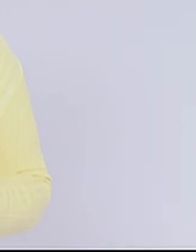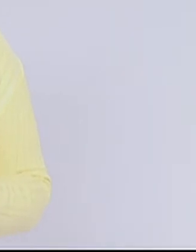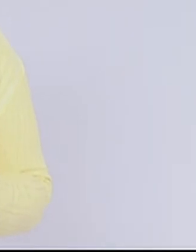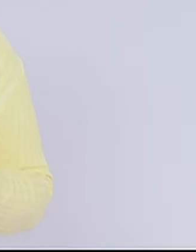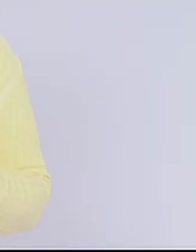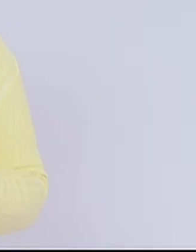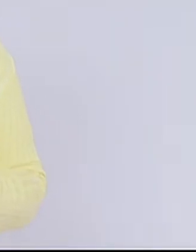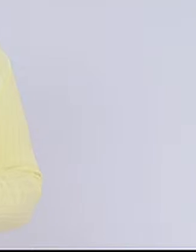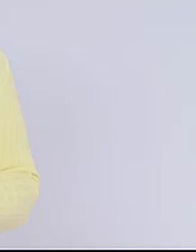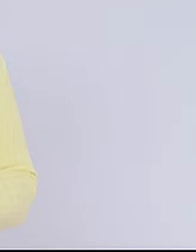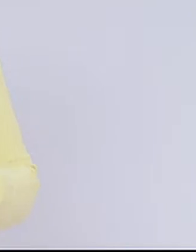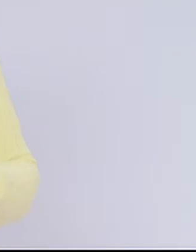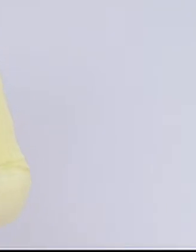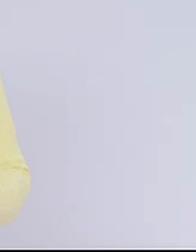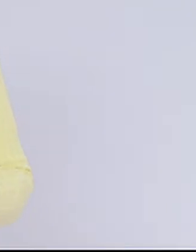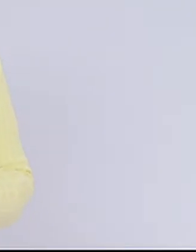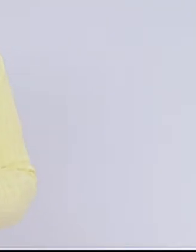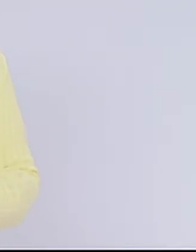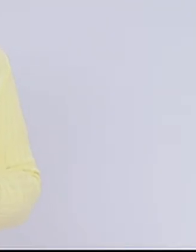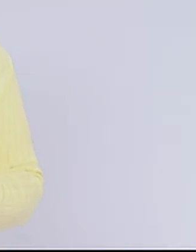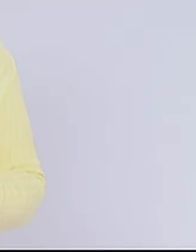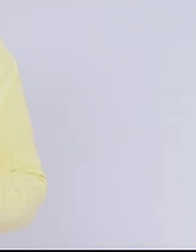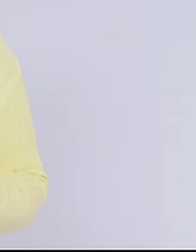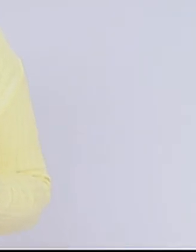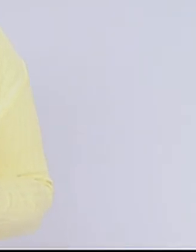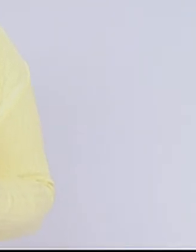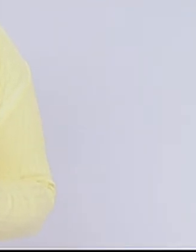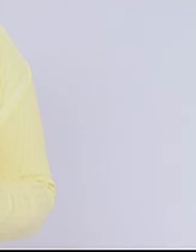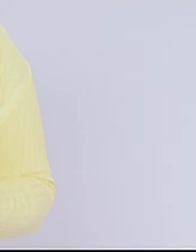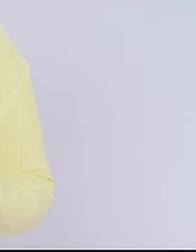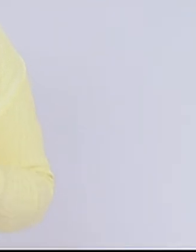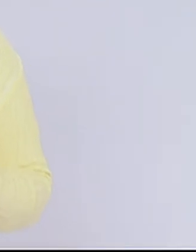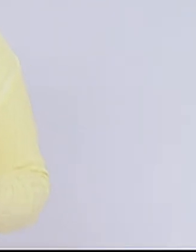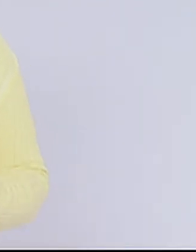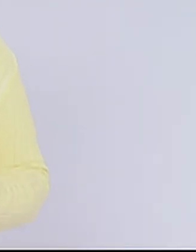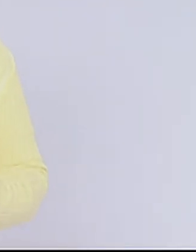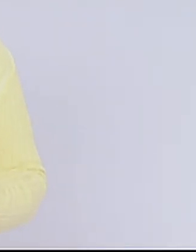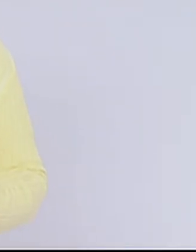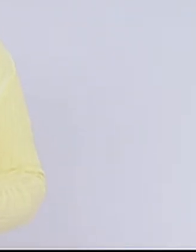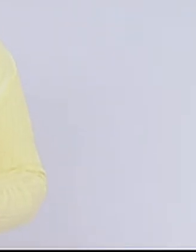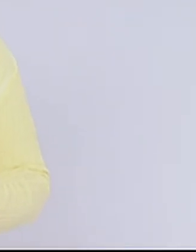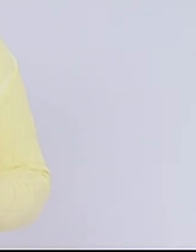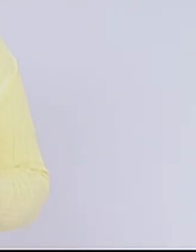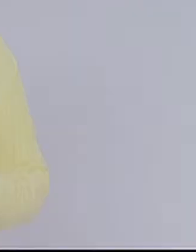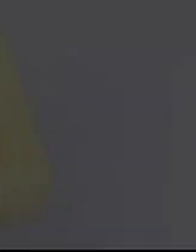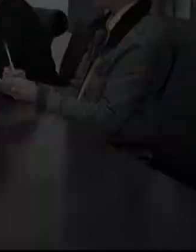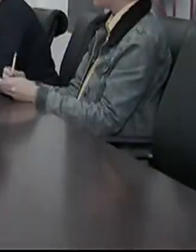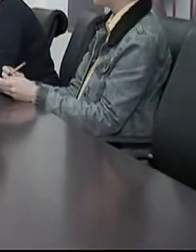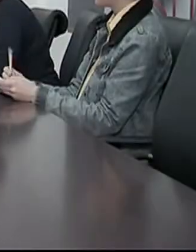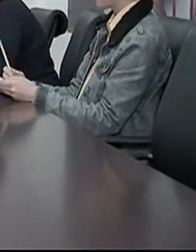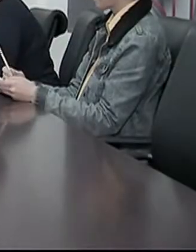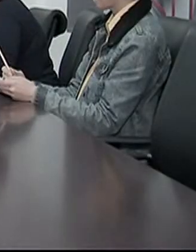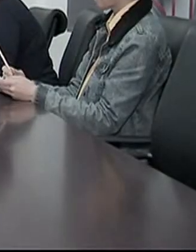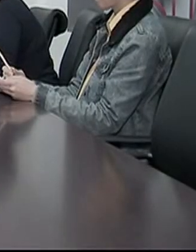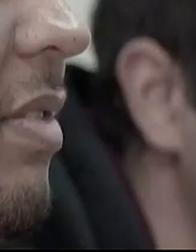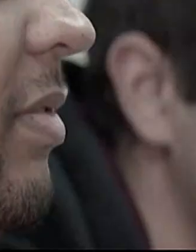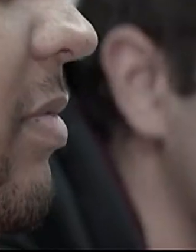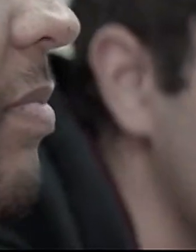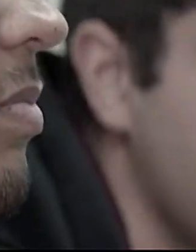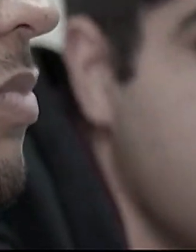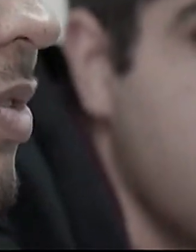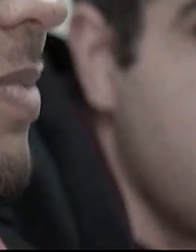aprendizagem sejam alcançados pelos estudantes e atuar em sintonia para a viabilização dessas ações. Por meio de